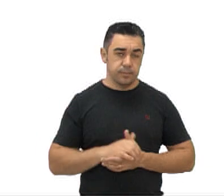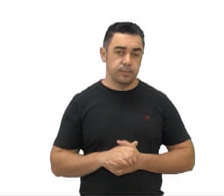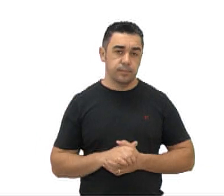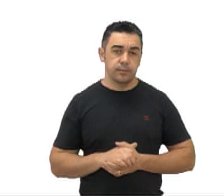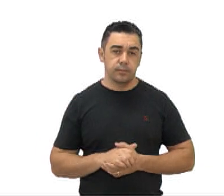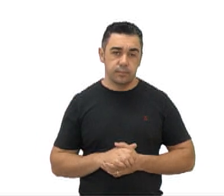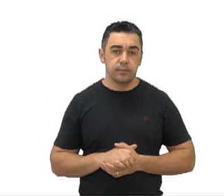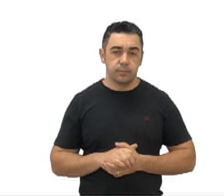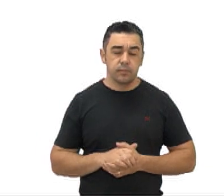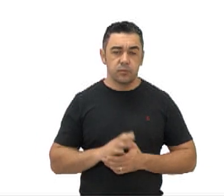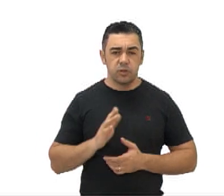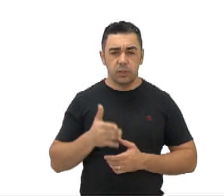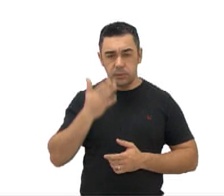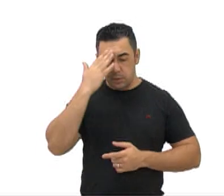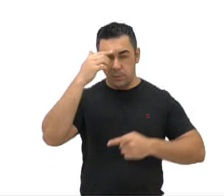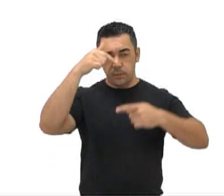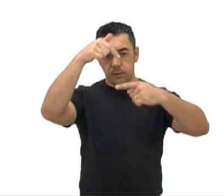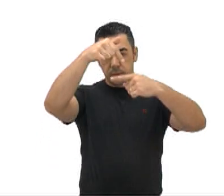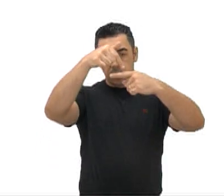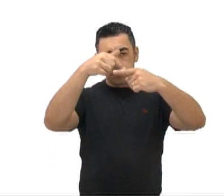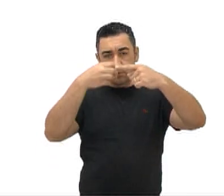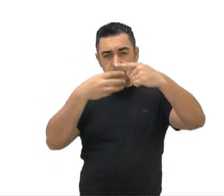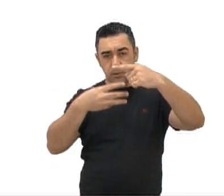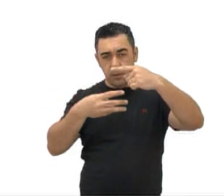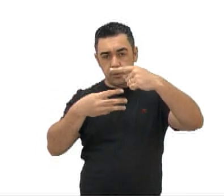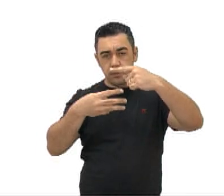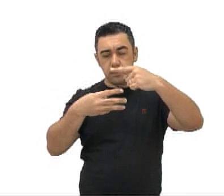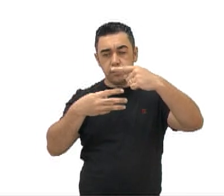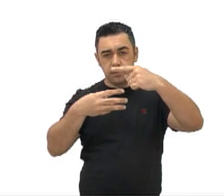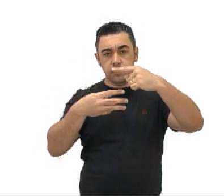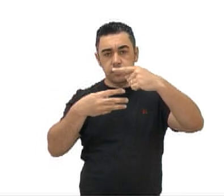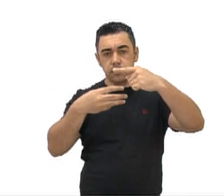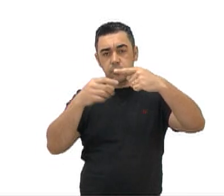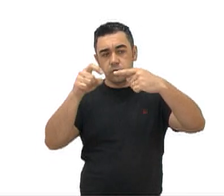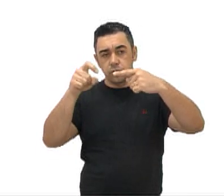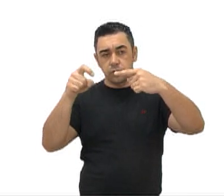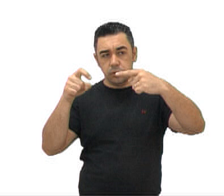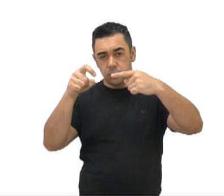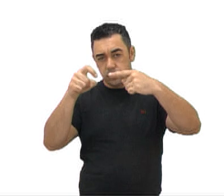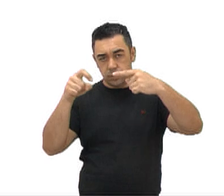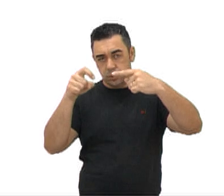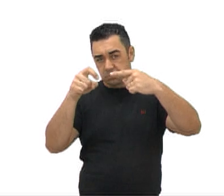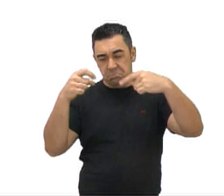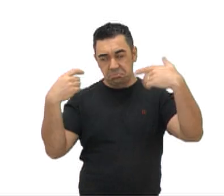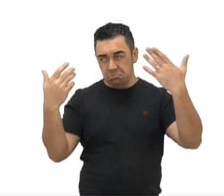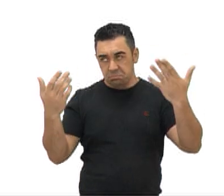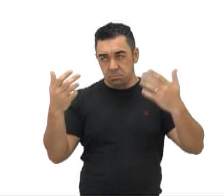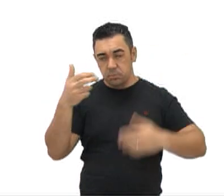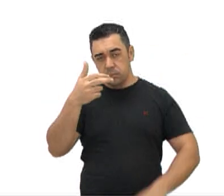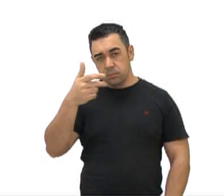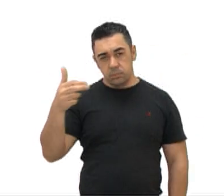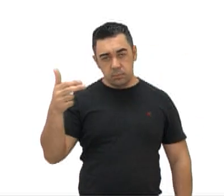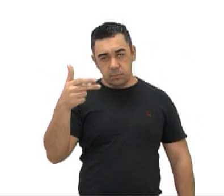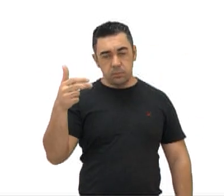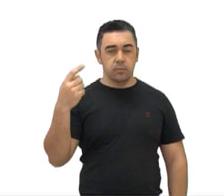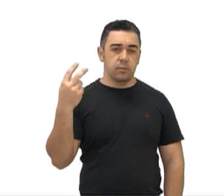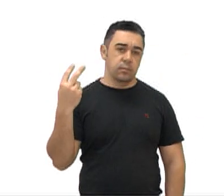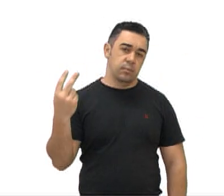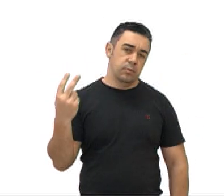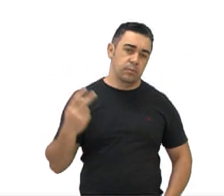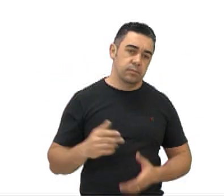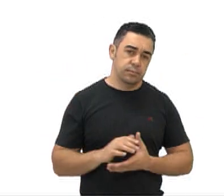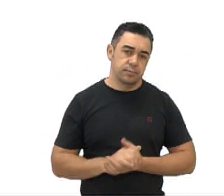você já tem aqui no começo da expressão. De um número que você não sabe o valor, representado por